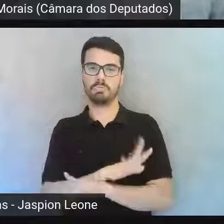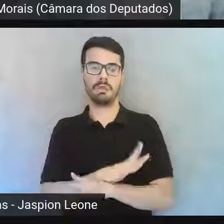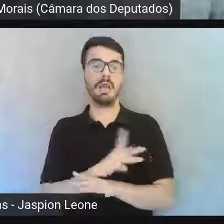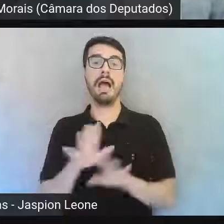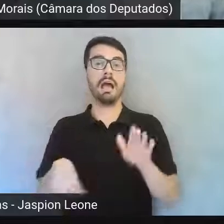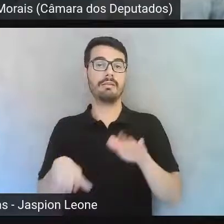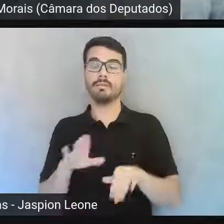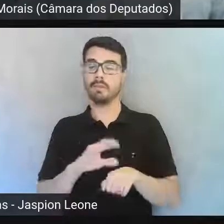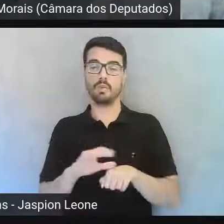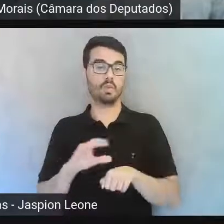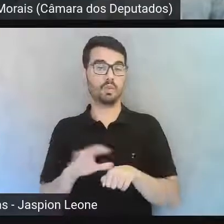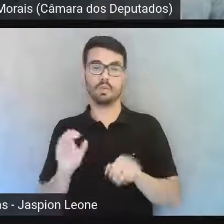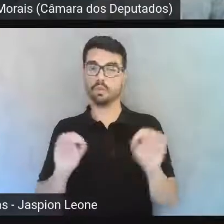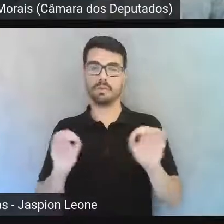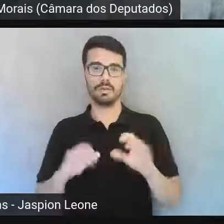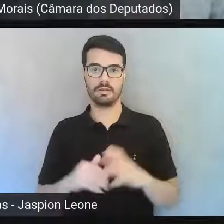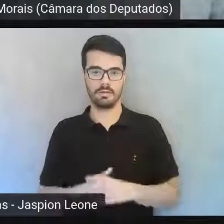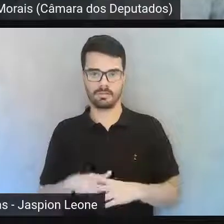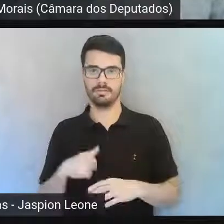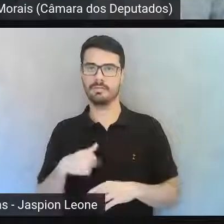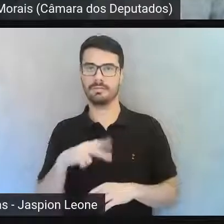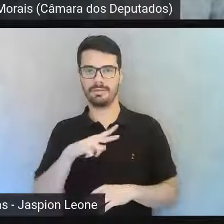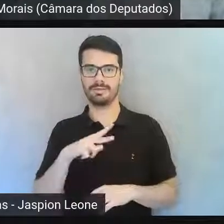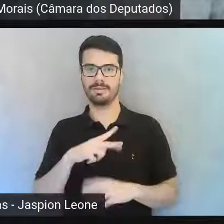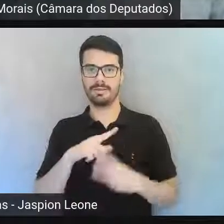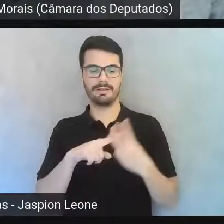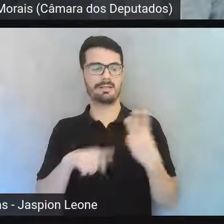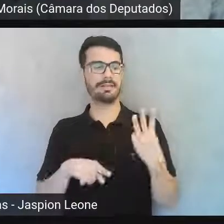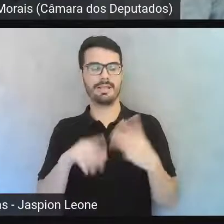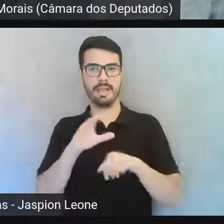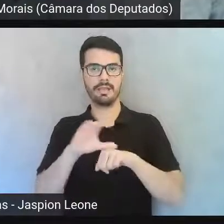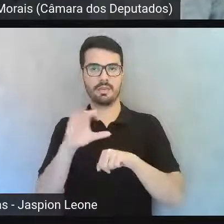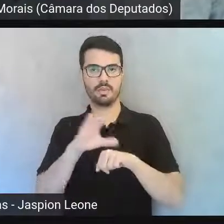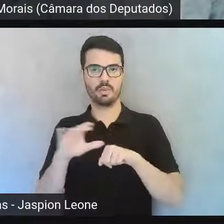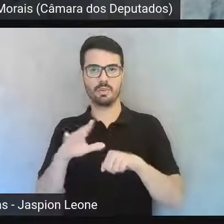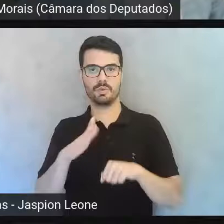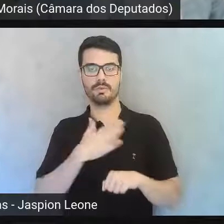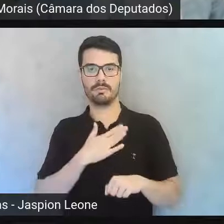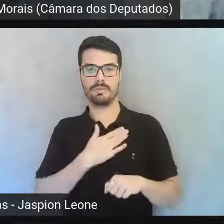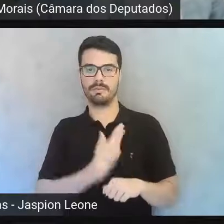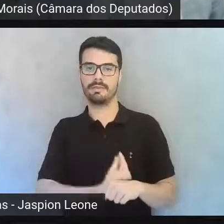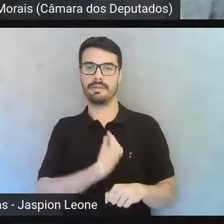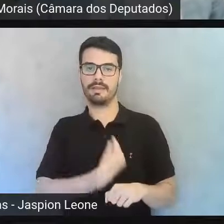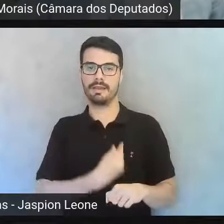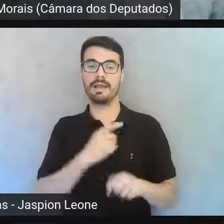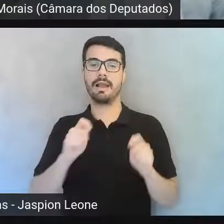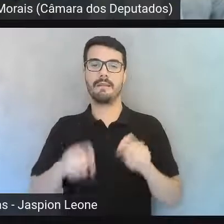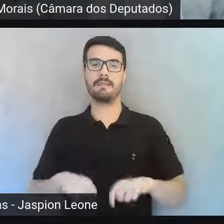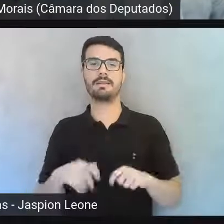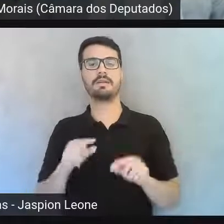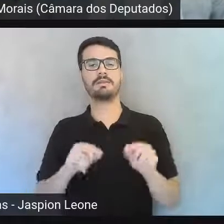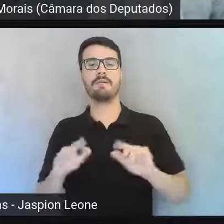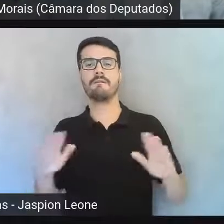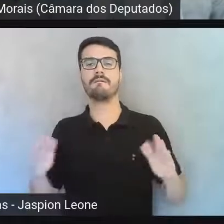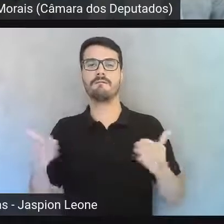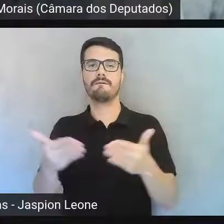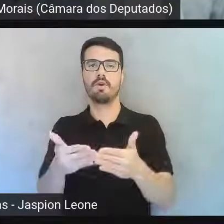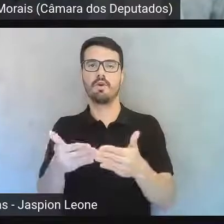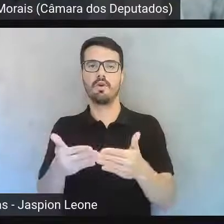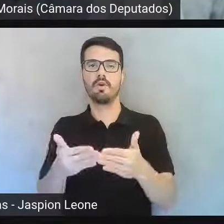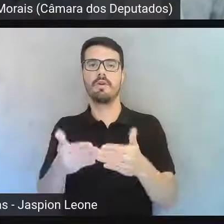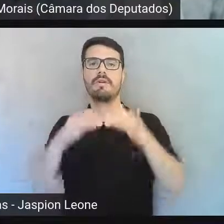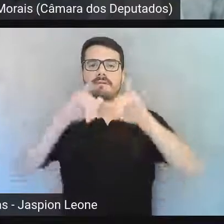curso. Eu, particularmente, só fiz 3 cursos na minha vida. Eu acho que a capacitação, ela está voltada para